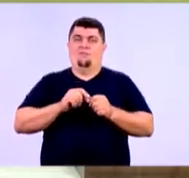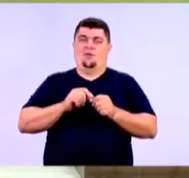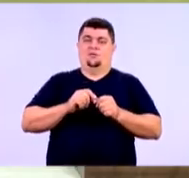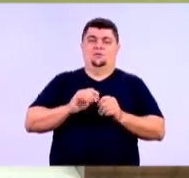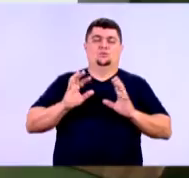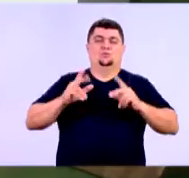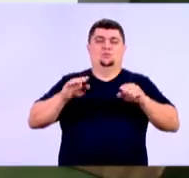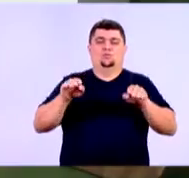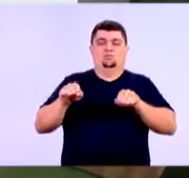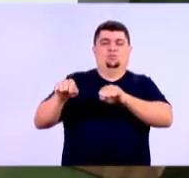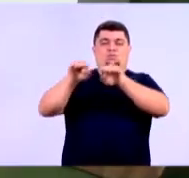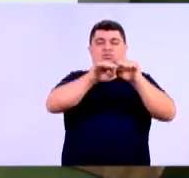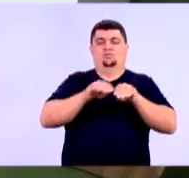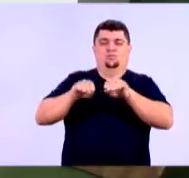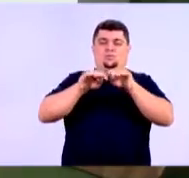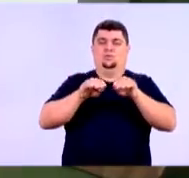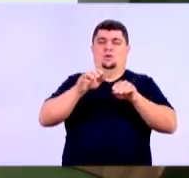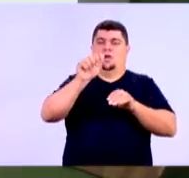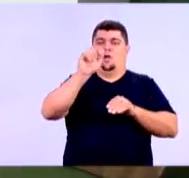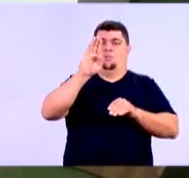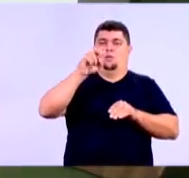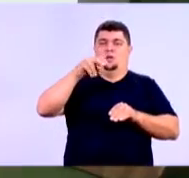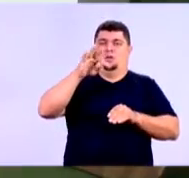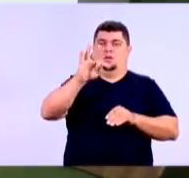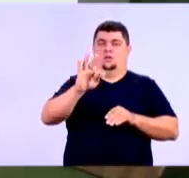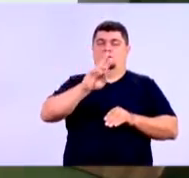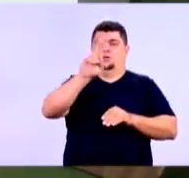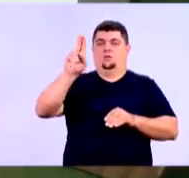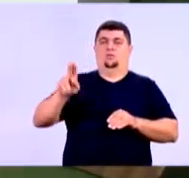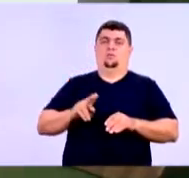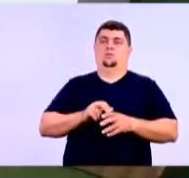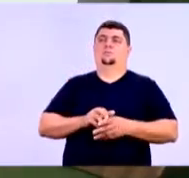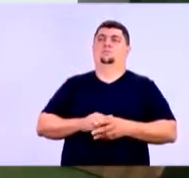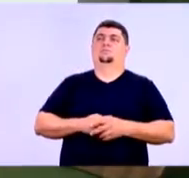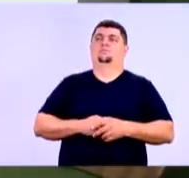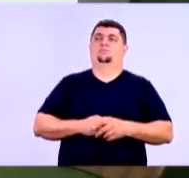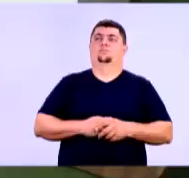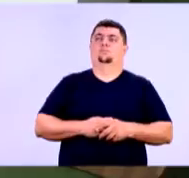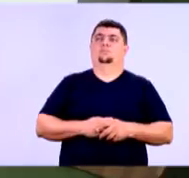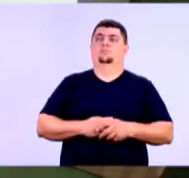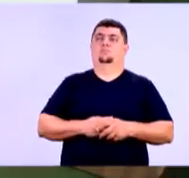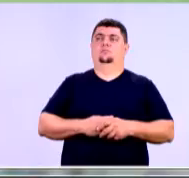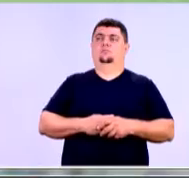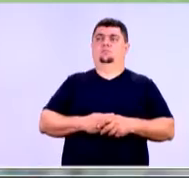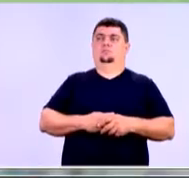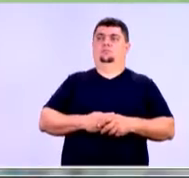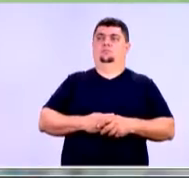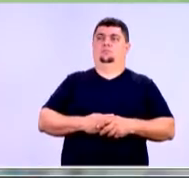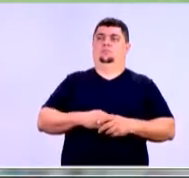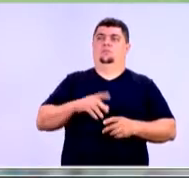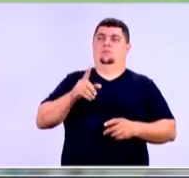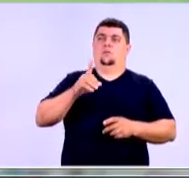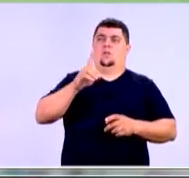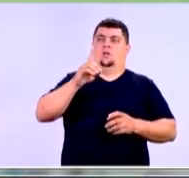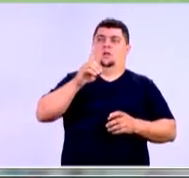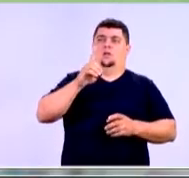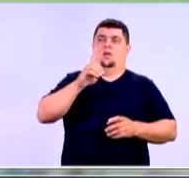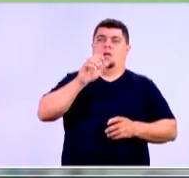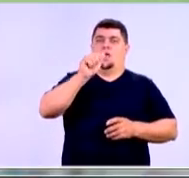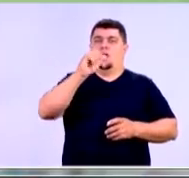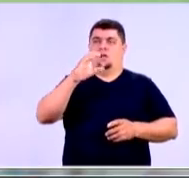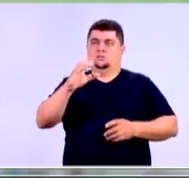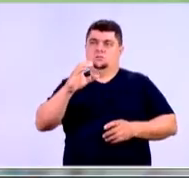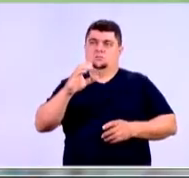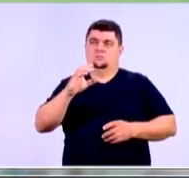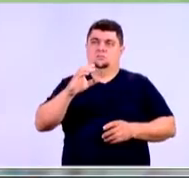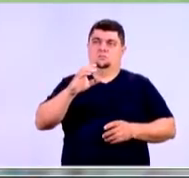né? Faltou uma ABNT, né, para os nomes do mundo. Mas aqui a gente vai falar de direitos, são as contas a receber no longo prazo.